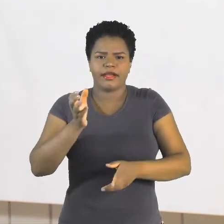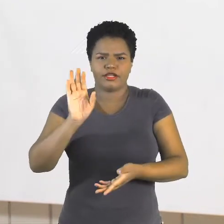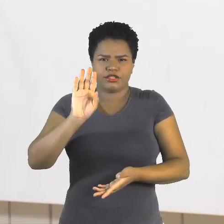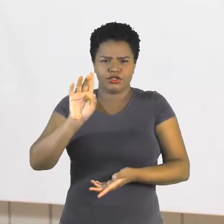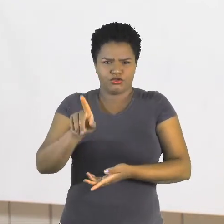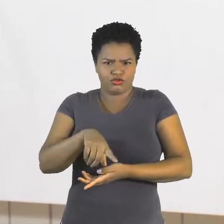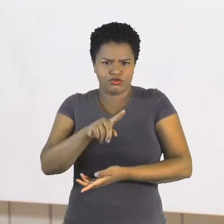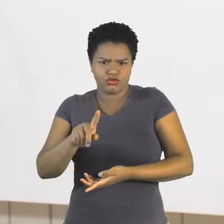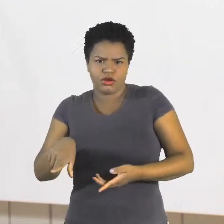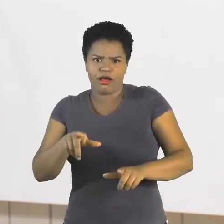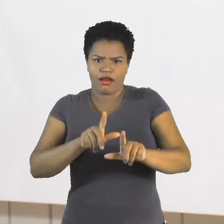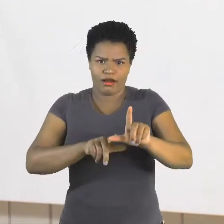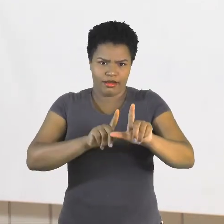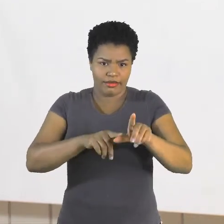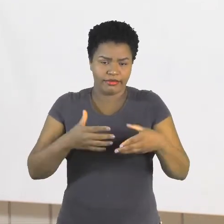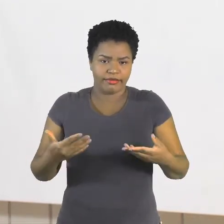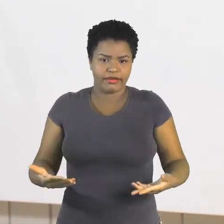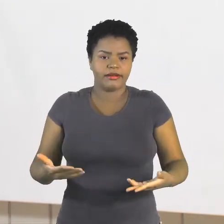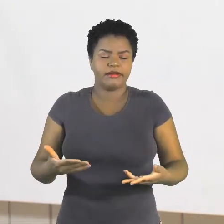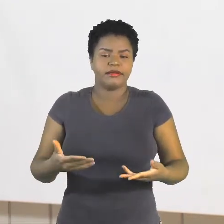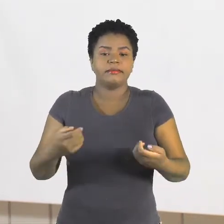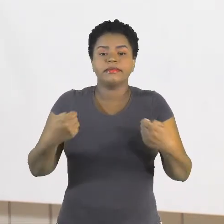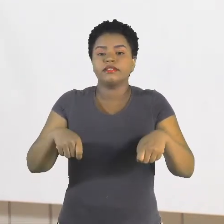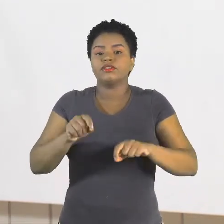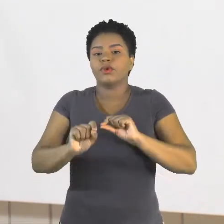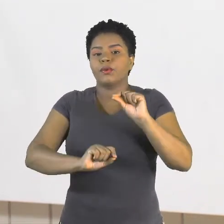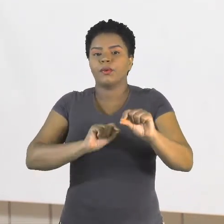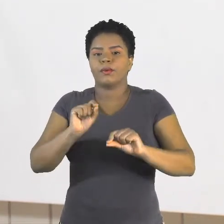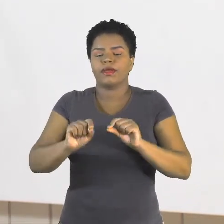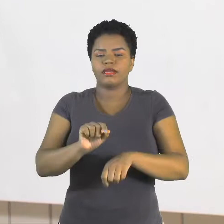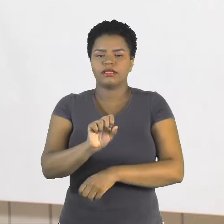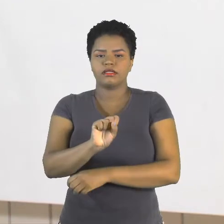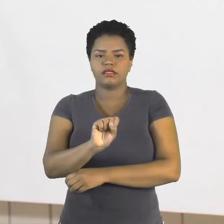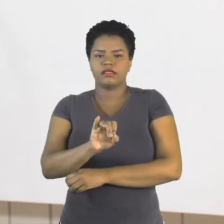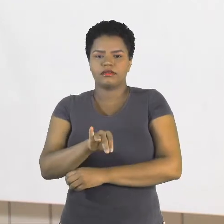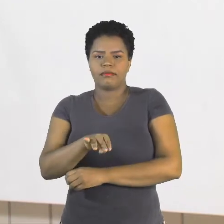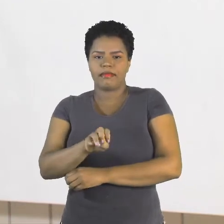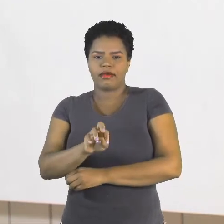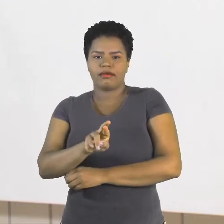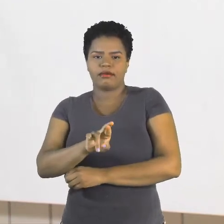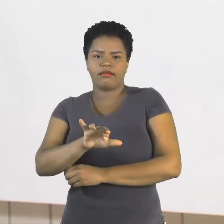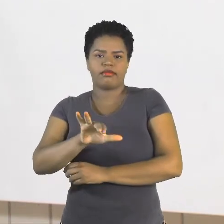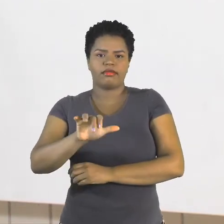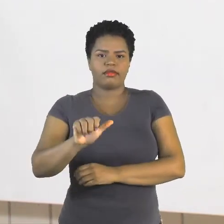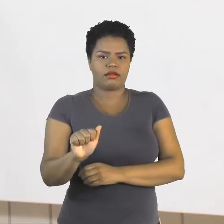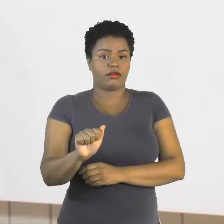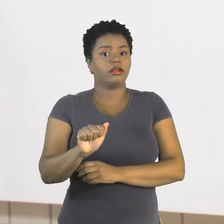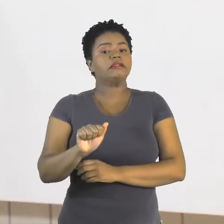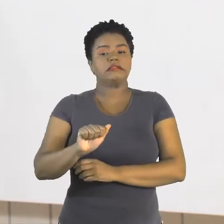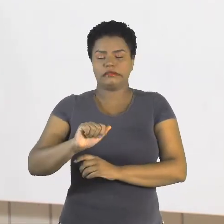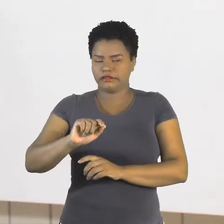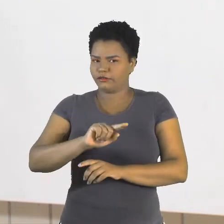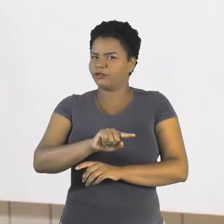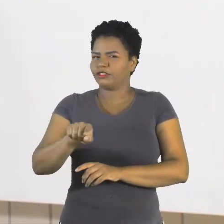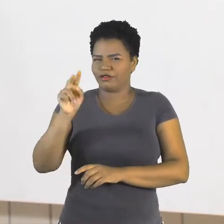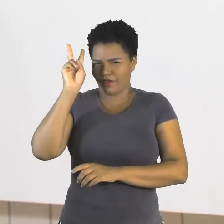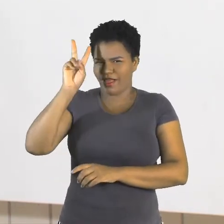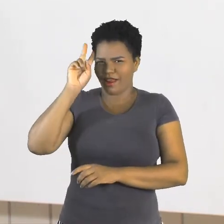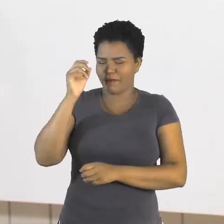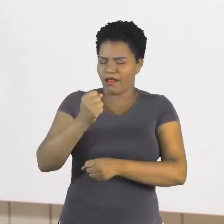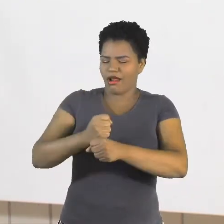minhas letras, elas precisam ser o quê? Simétricas, tá? Simétricas, e vocês vão lembrar disso lá dos anos